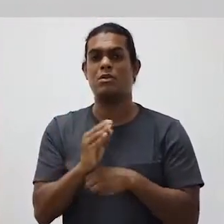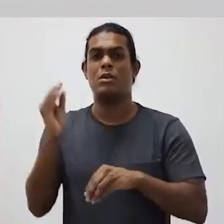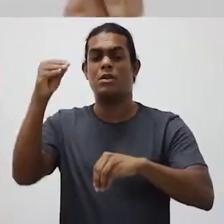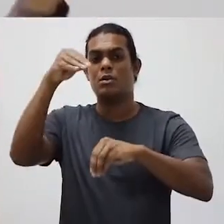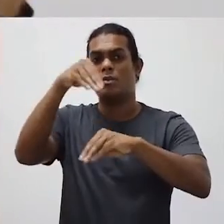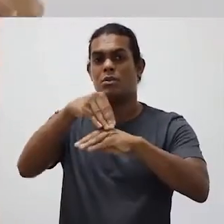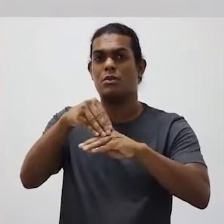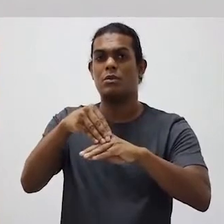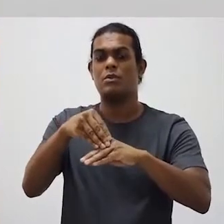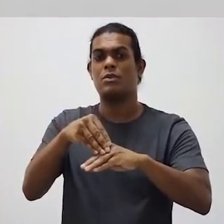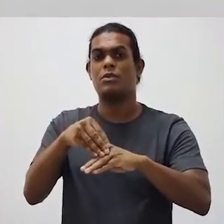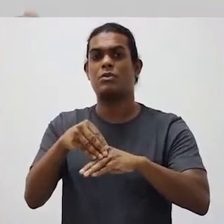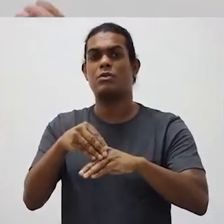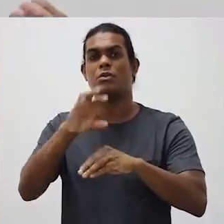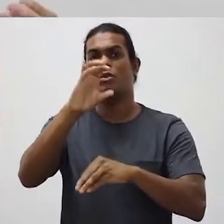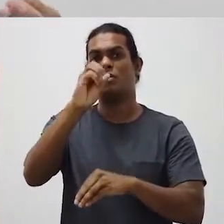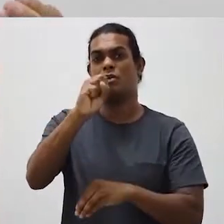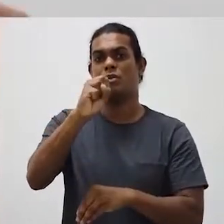esteiras que